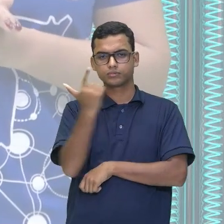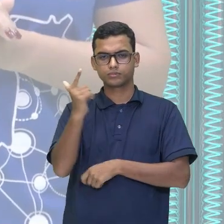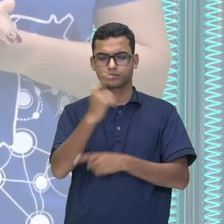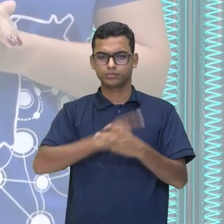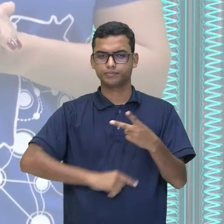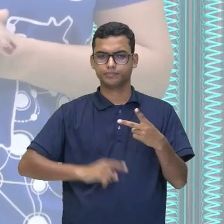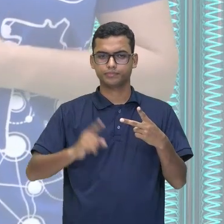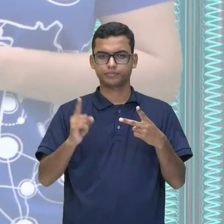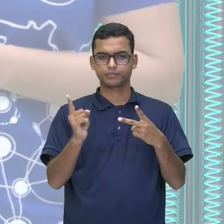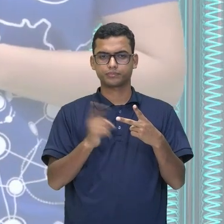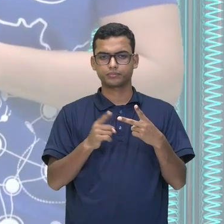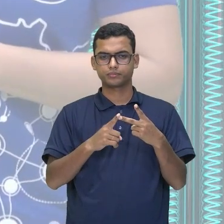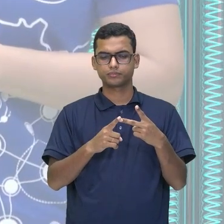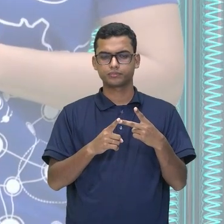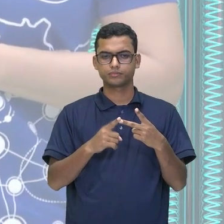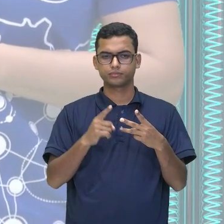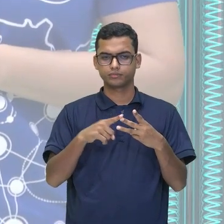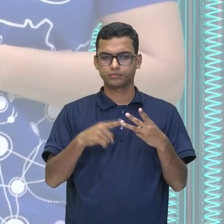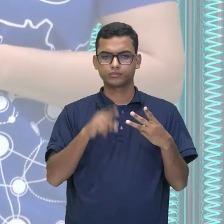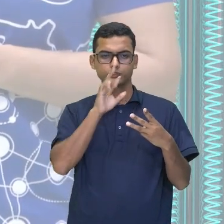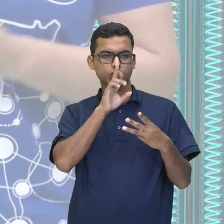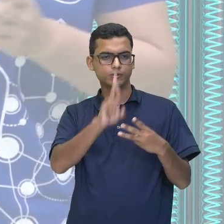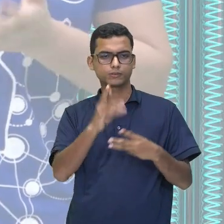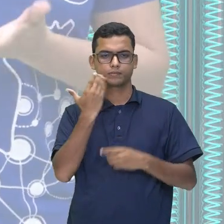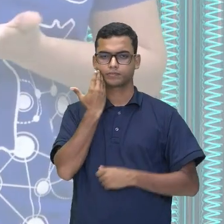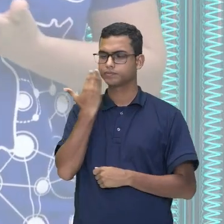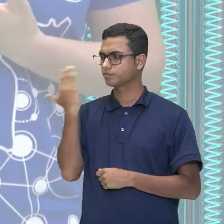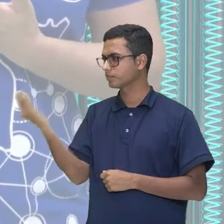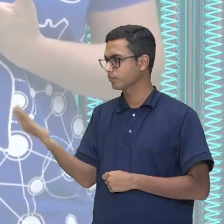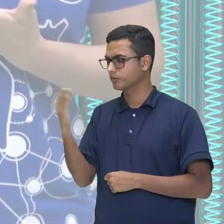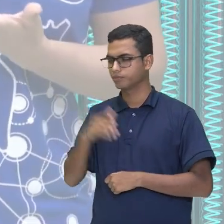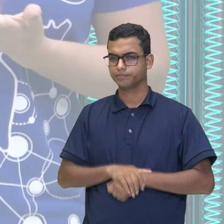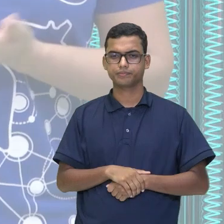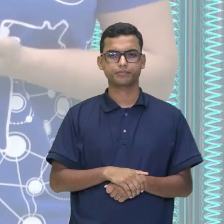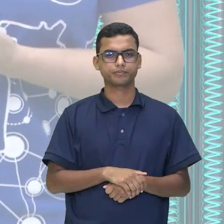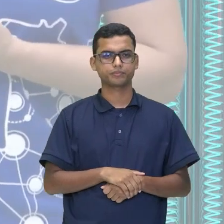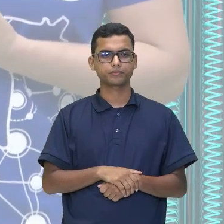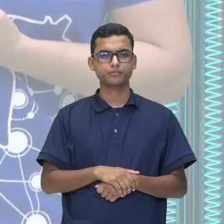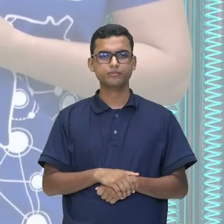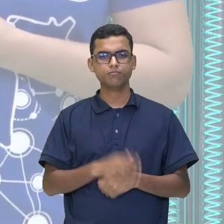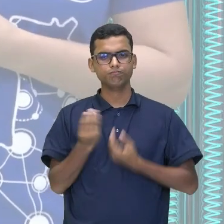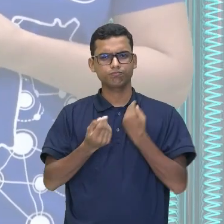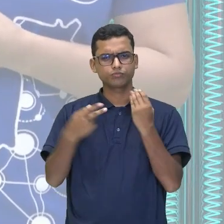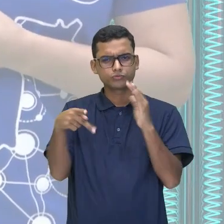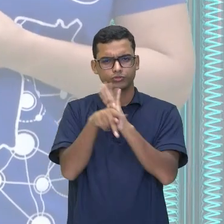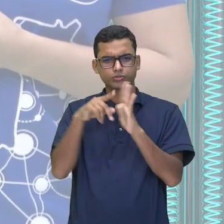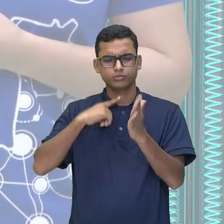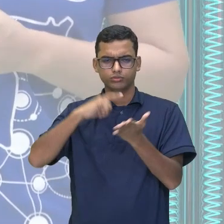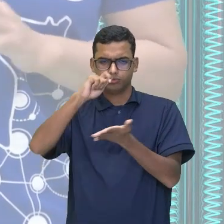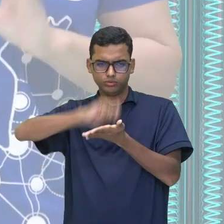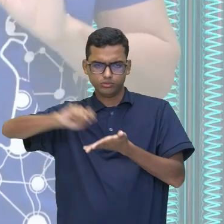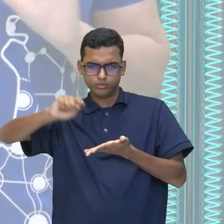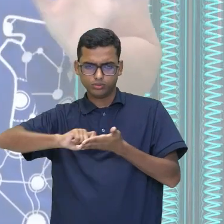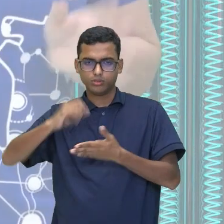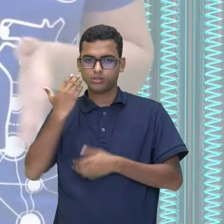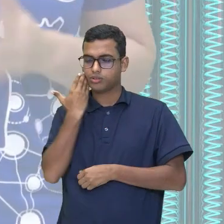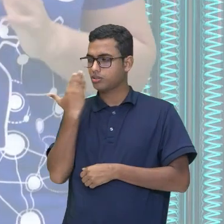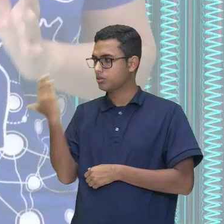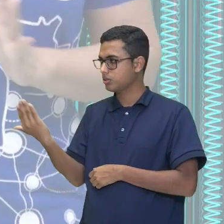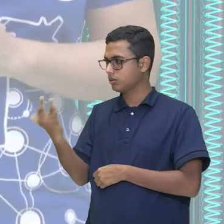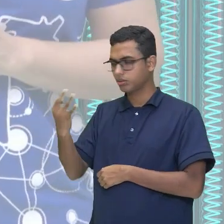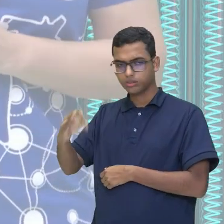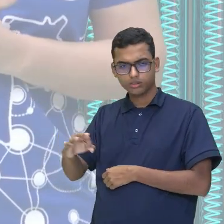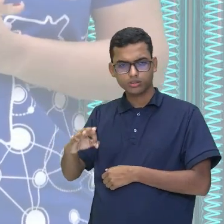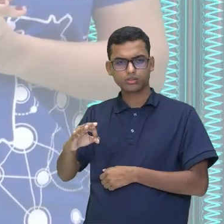de respostas. Uma completa, que no caso seria a forma escrita, a fala seria assim. Duas